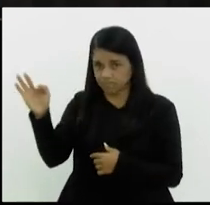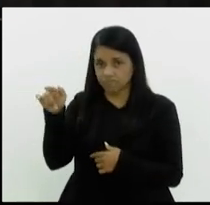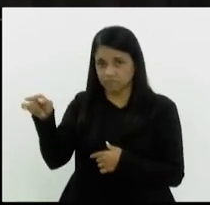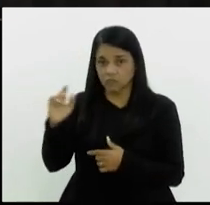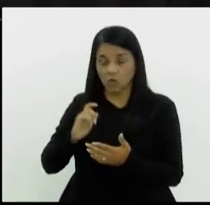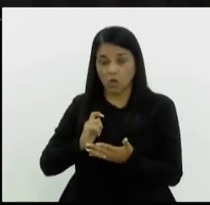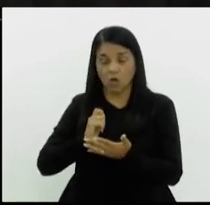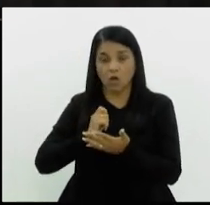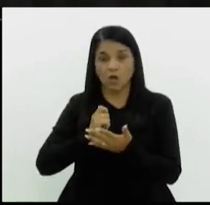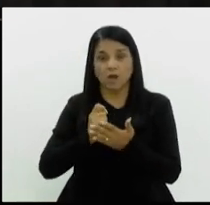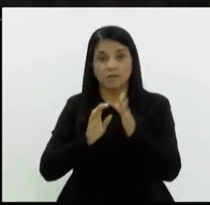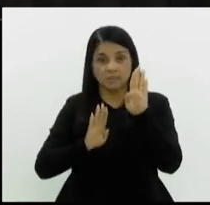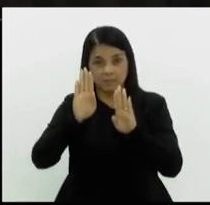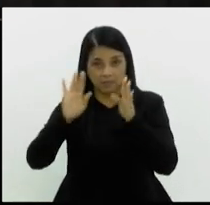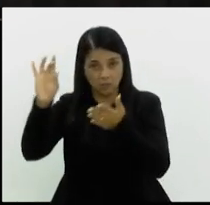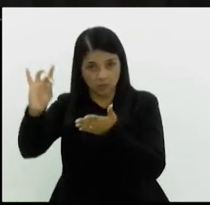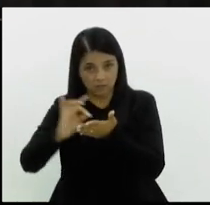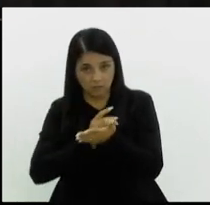de